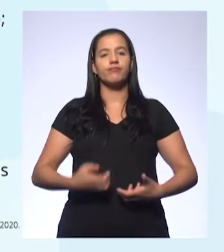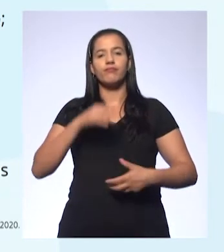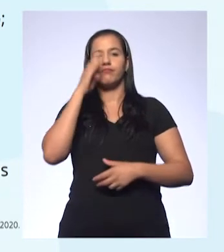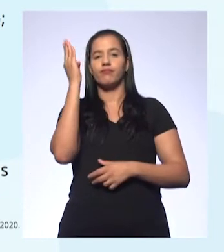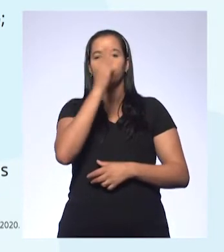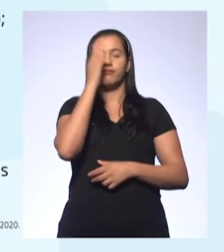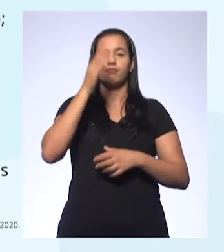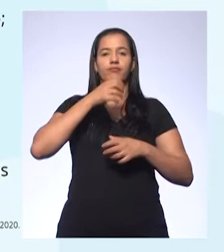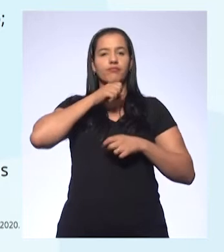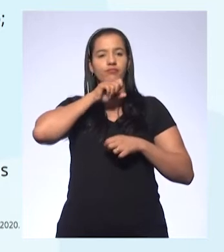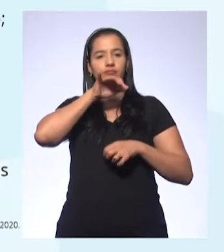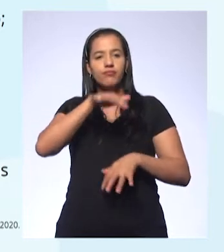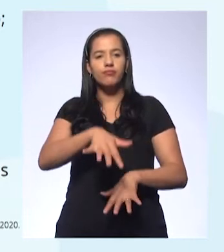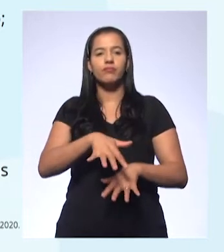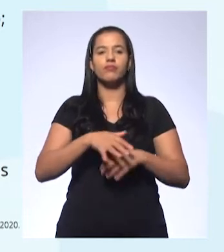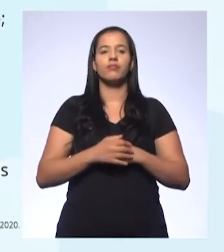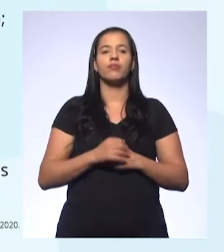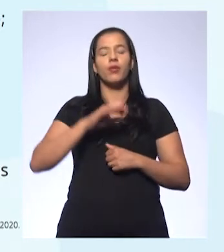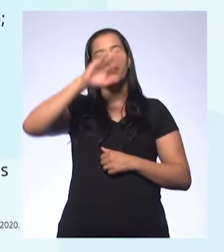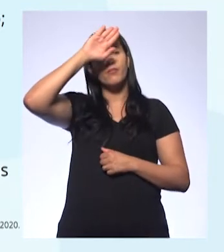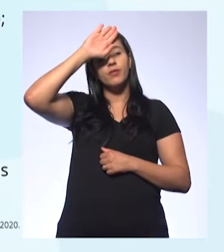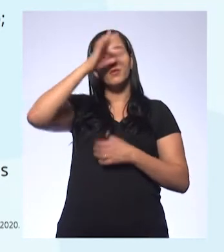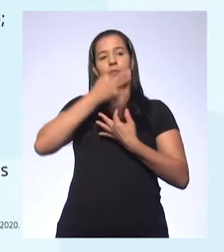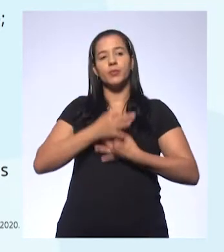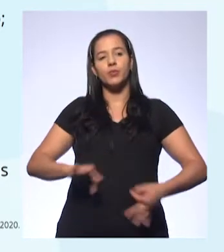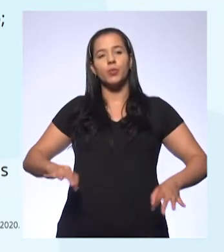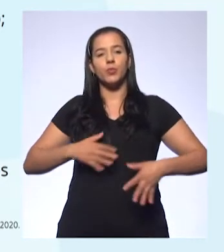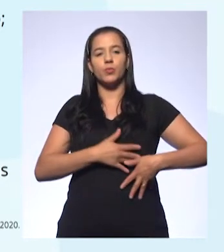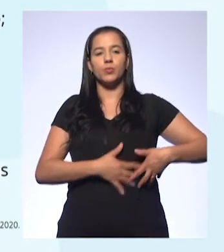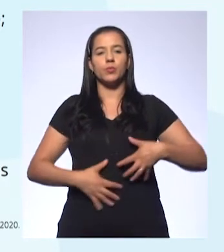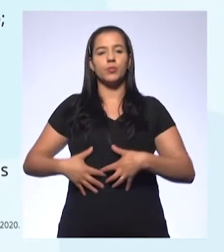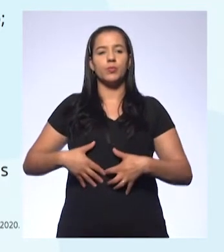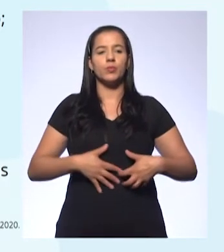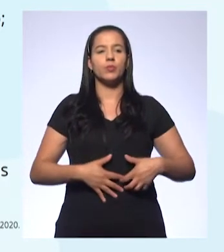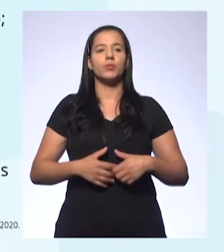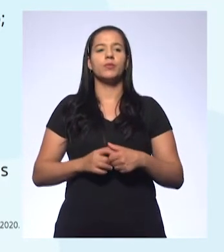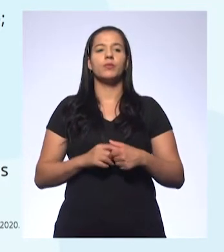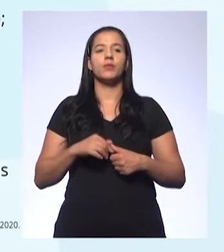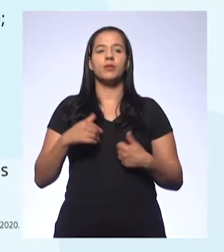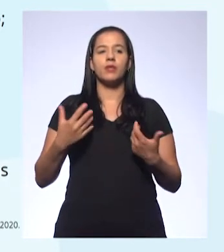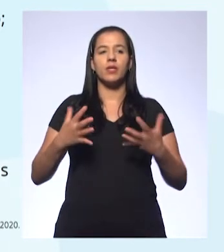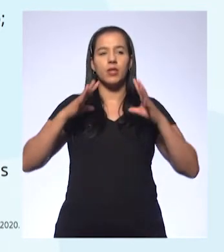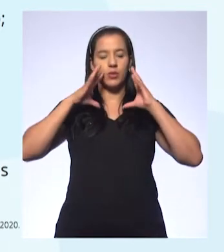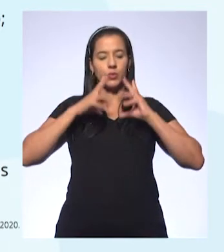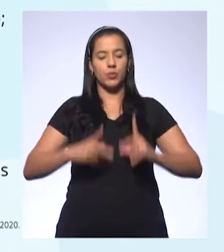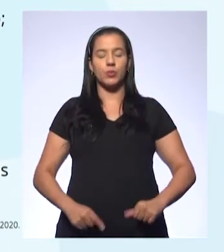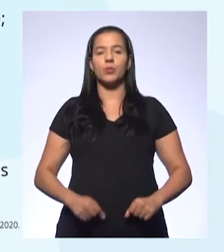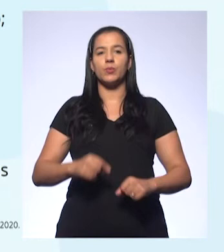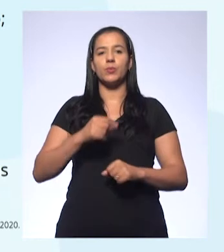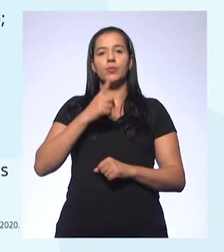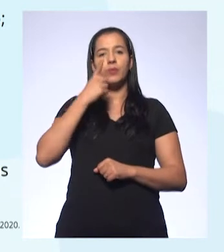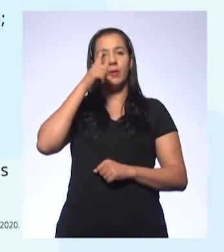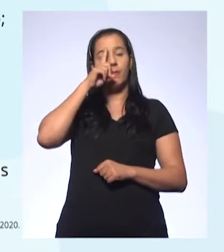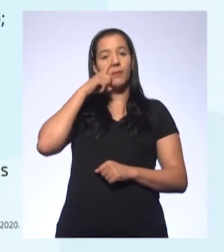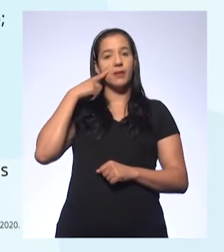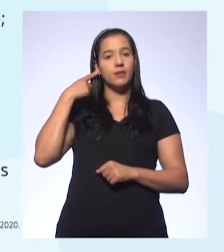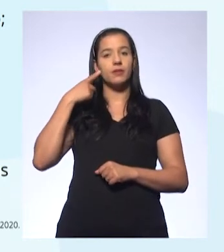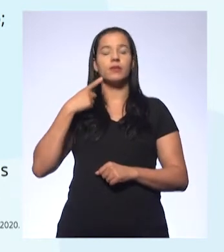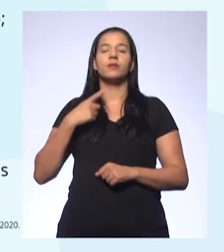tontura, enjoo e ou vômito, febre, dor abdominal, icterícia, que é ficar todo amarelão, né? E urina